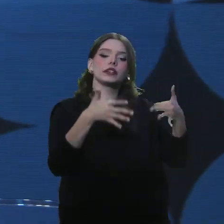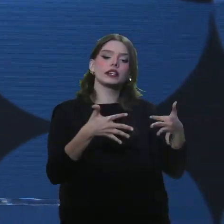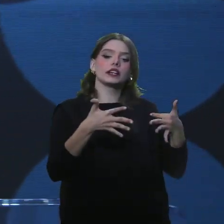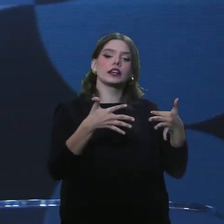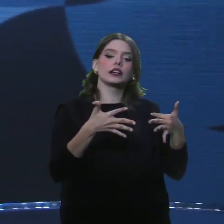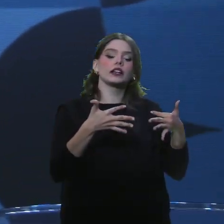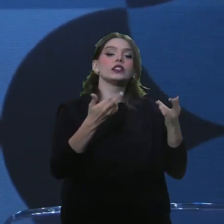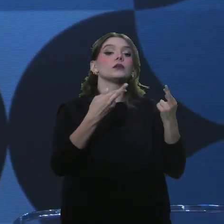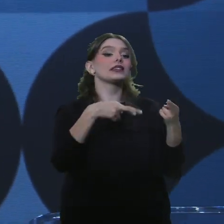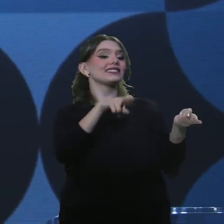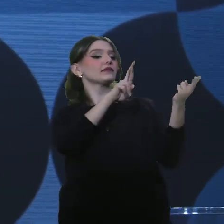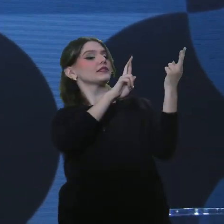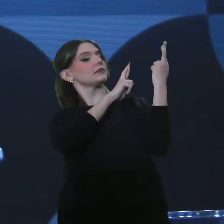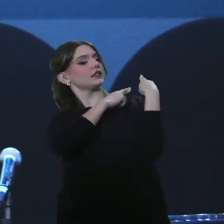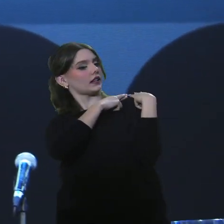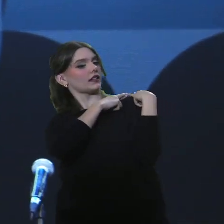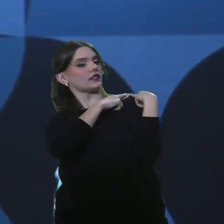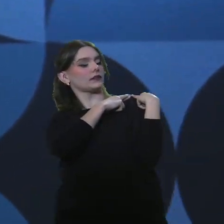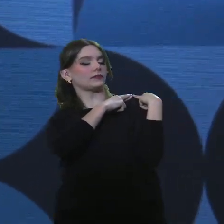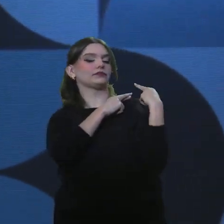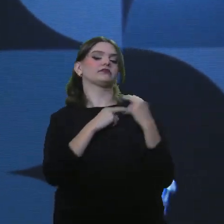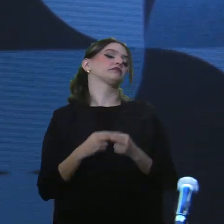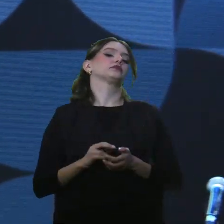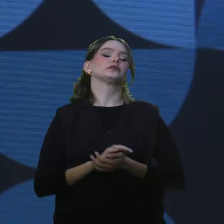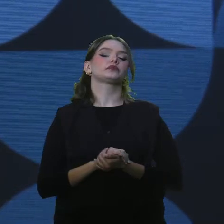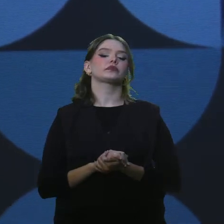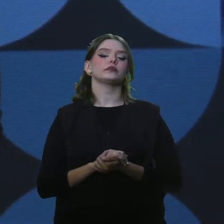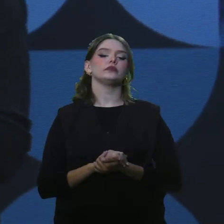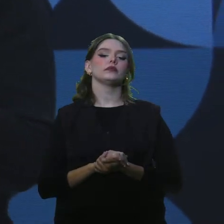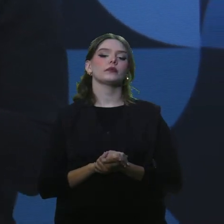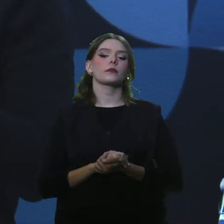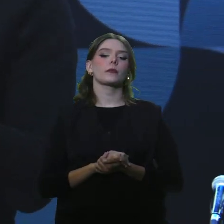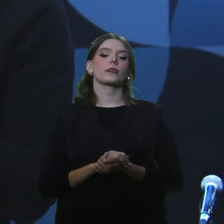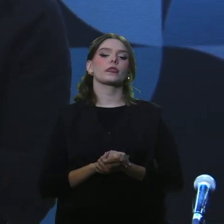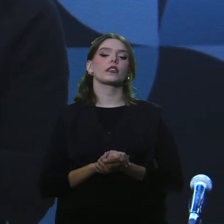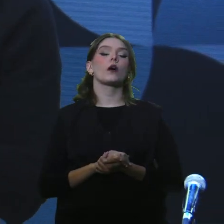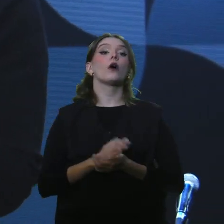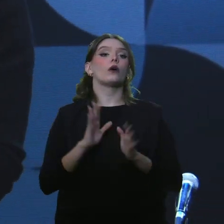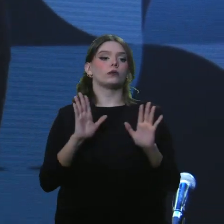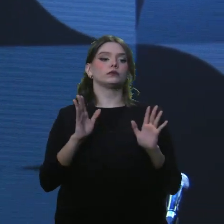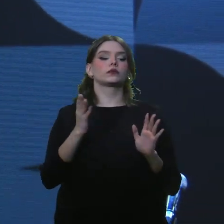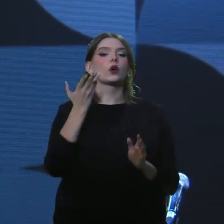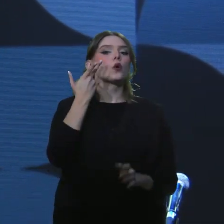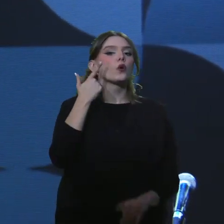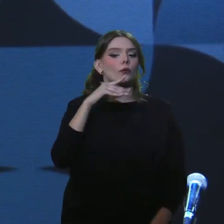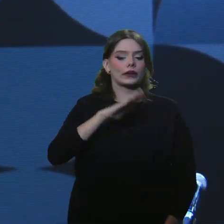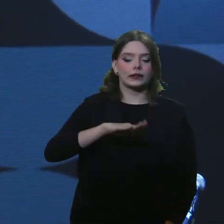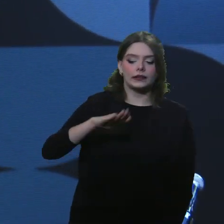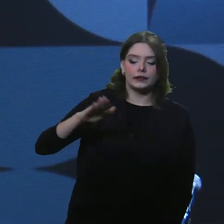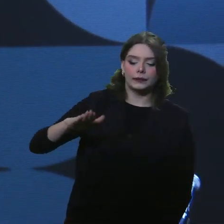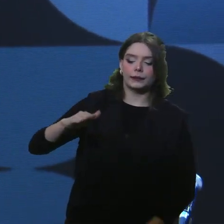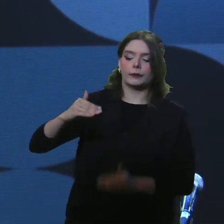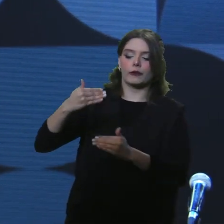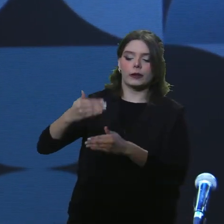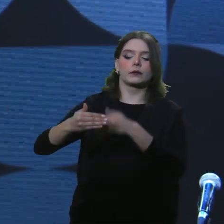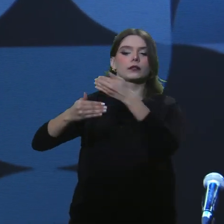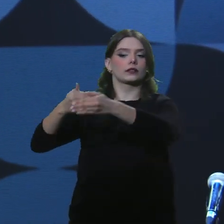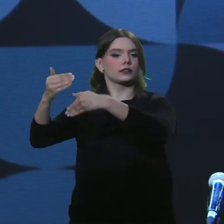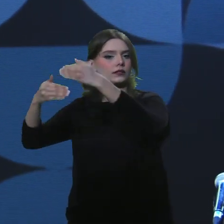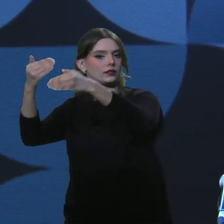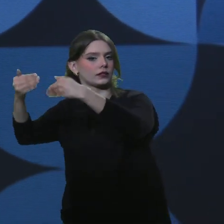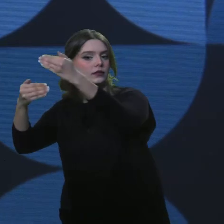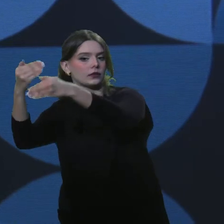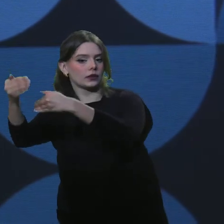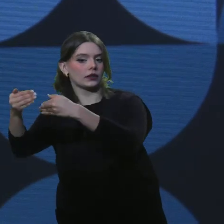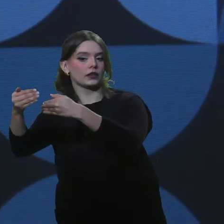das responsabilidades. Qual é a tese das responsabilidades? É que uma criança, a cada faixa etária, cada idade que ela tem, ela